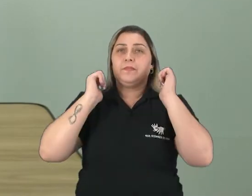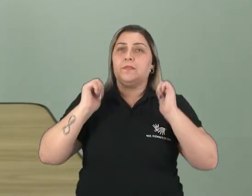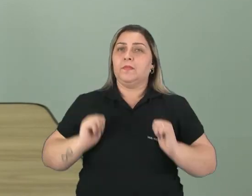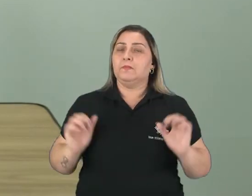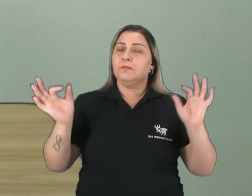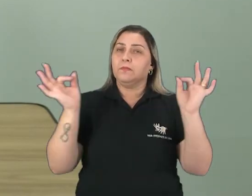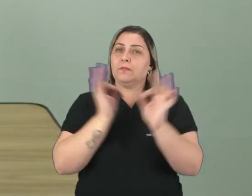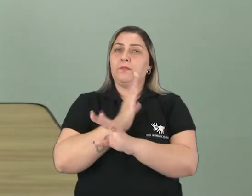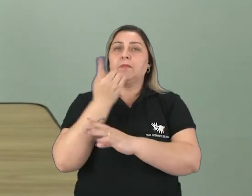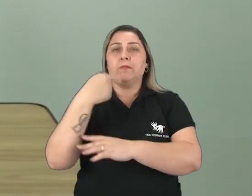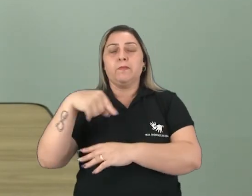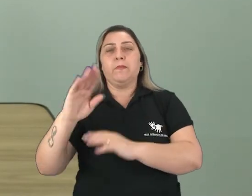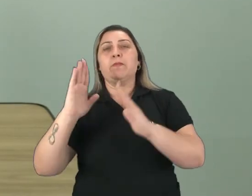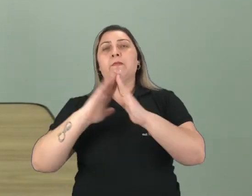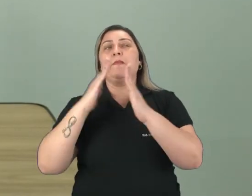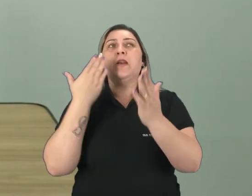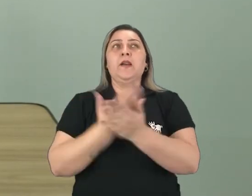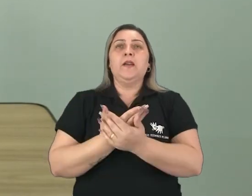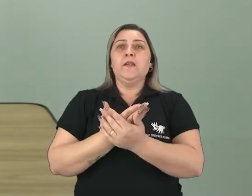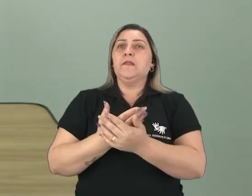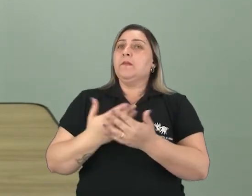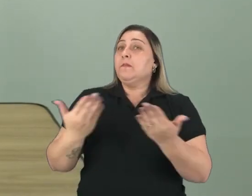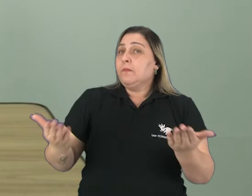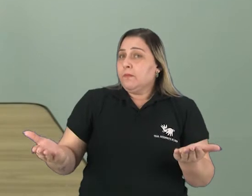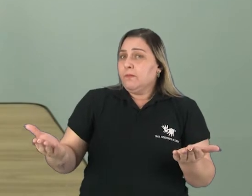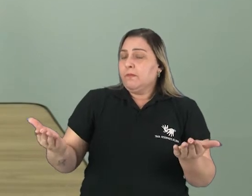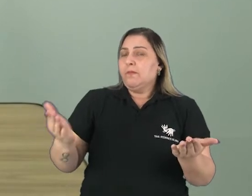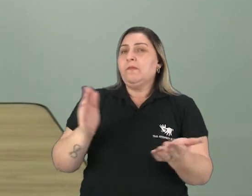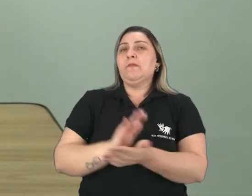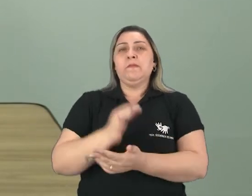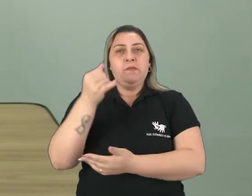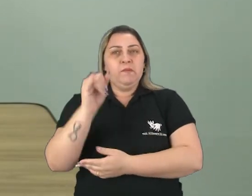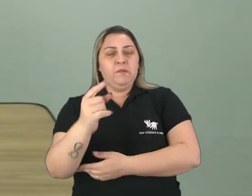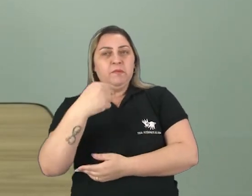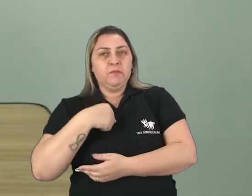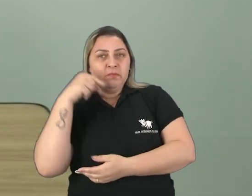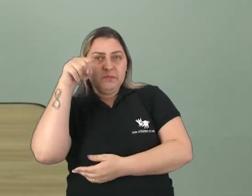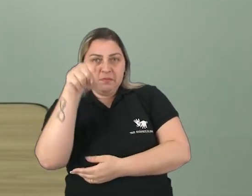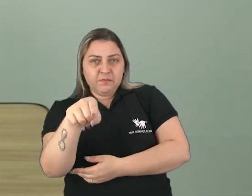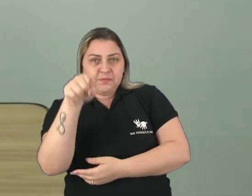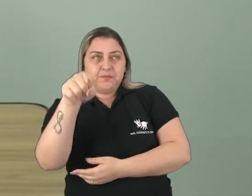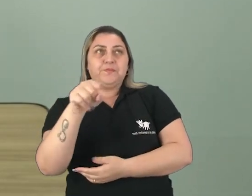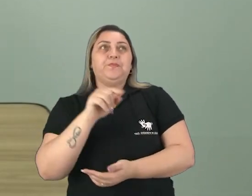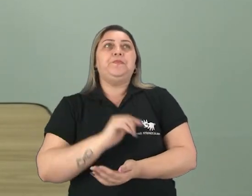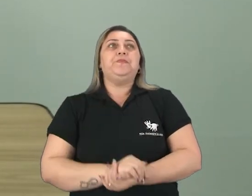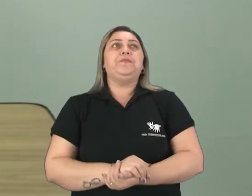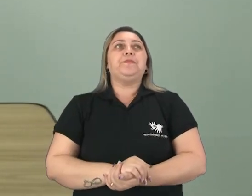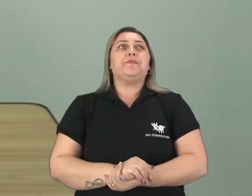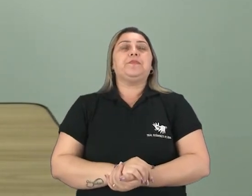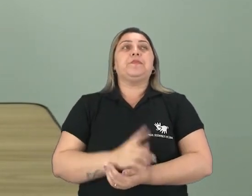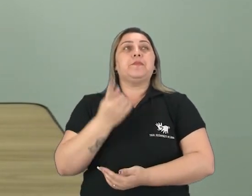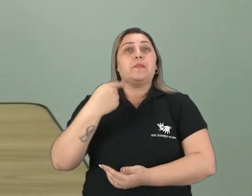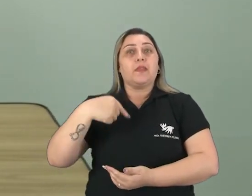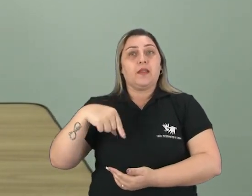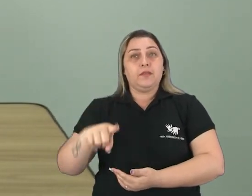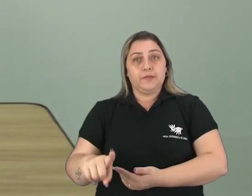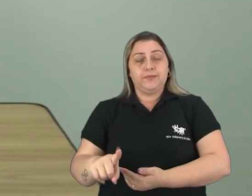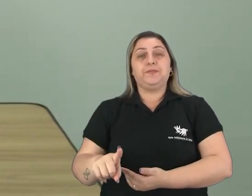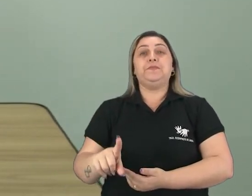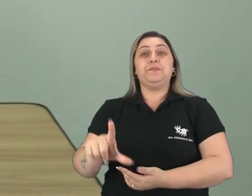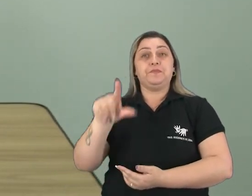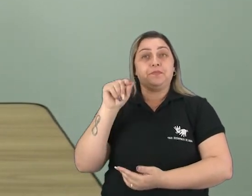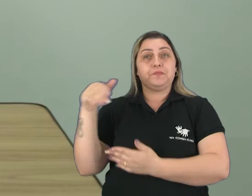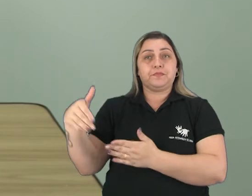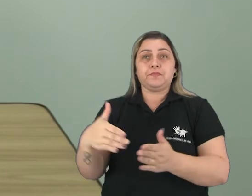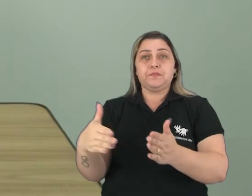já pronto para ir à escola. Então, se você fôssemos seguir um desses